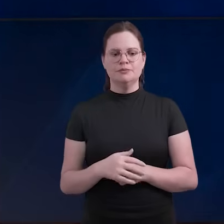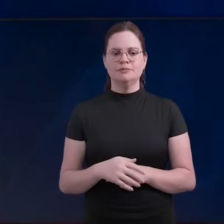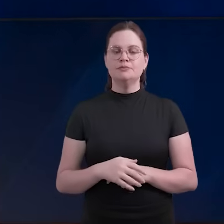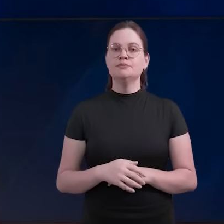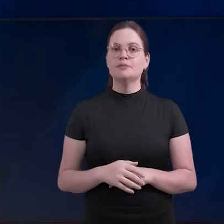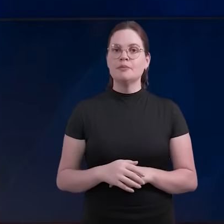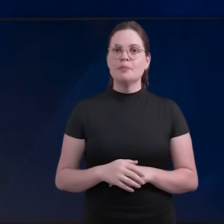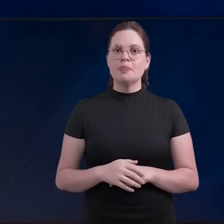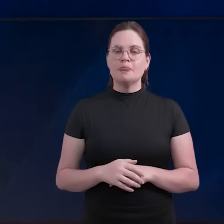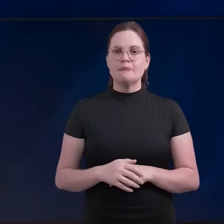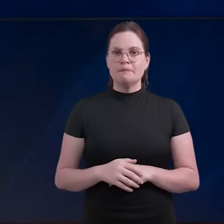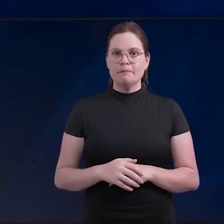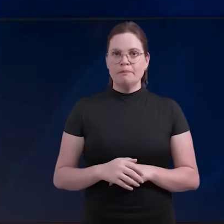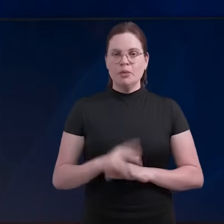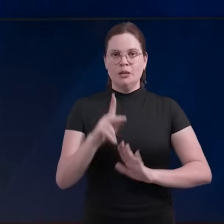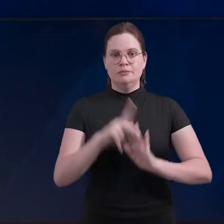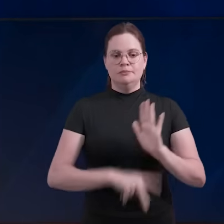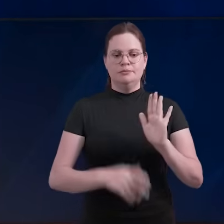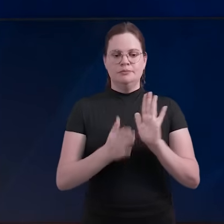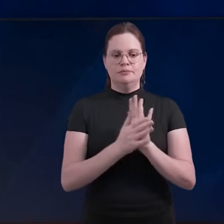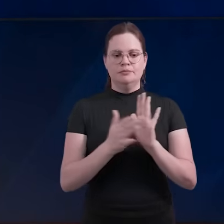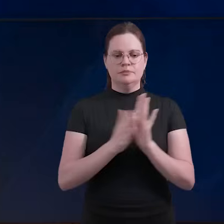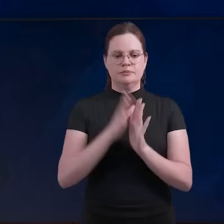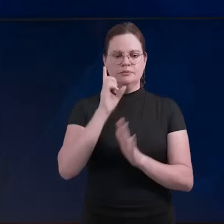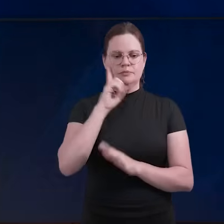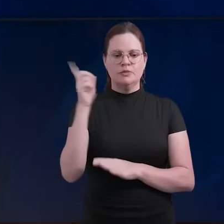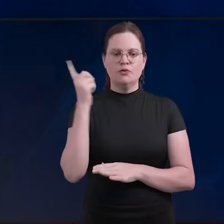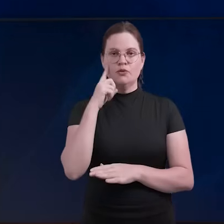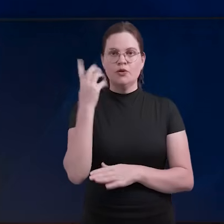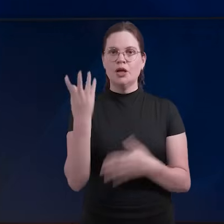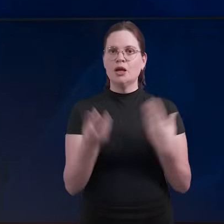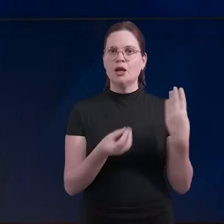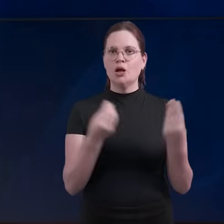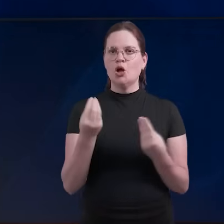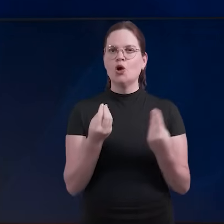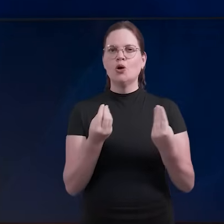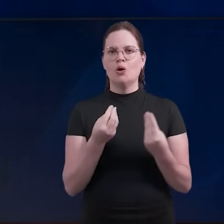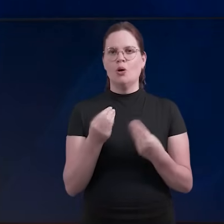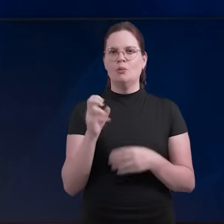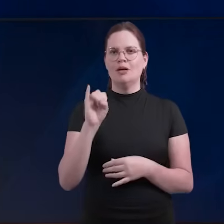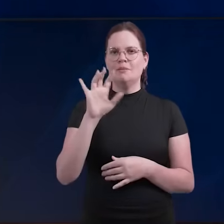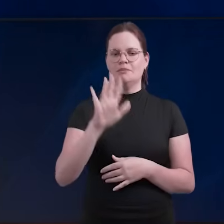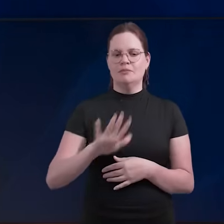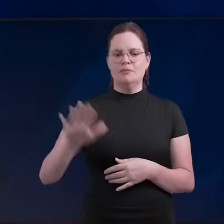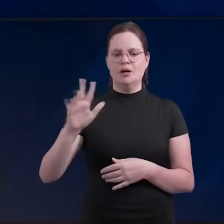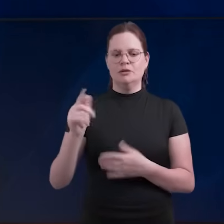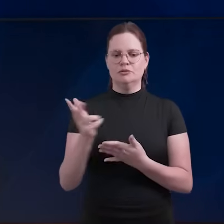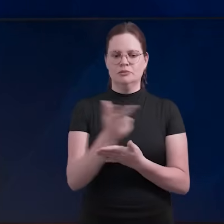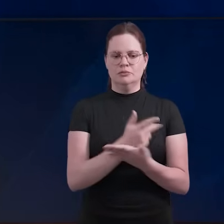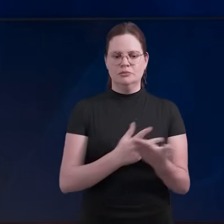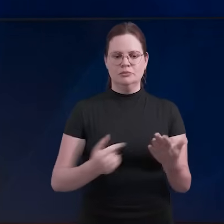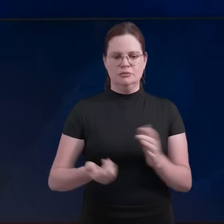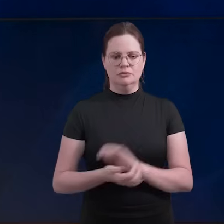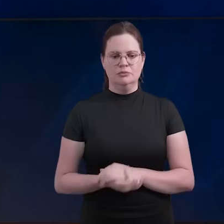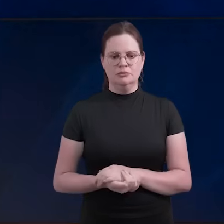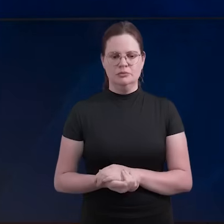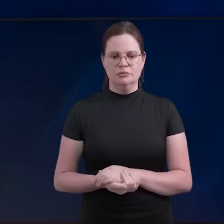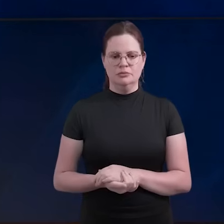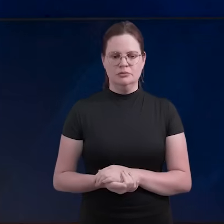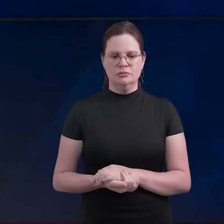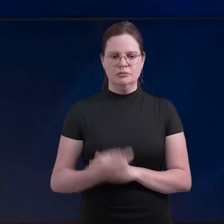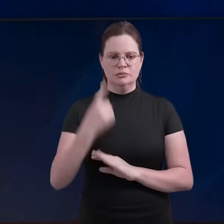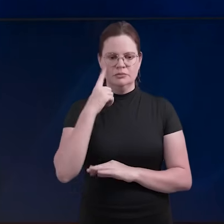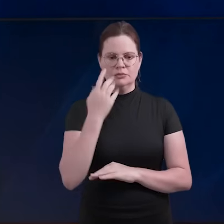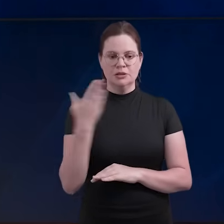de salvação de Deus, ele está aqui mais ou menos exemplificado neste quadro ilustrativo aqui. Então nós